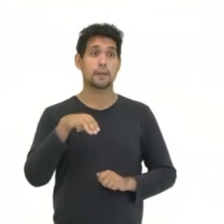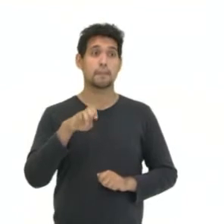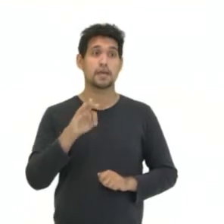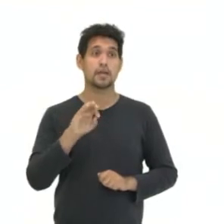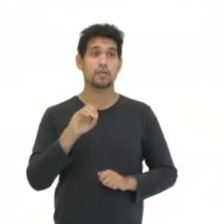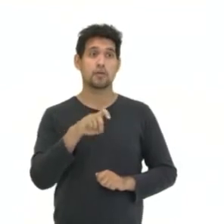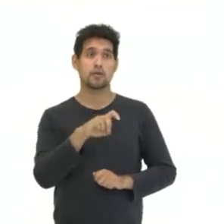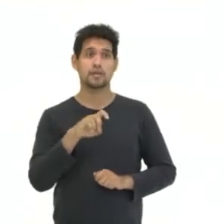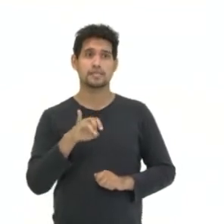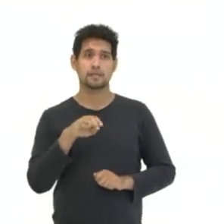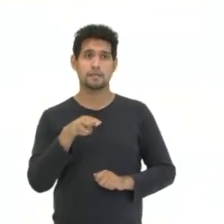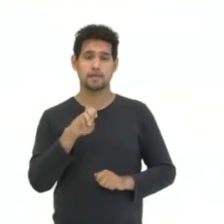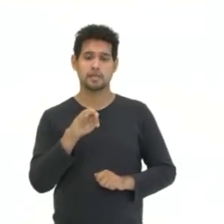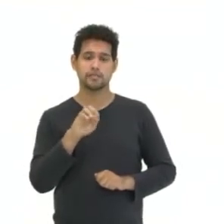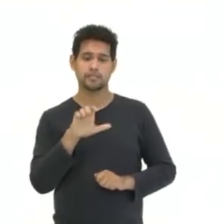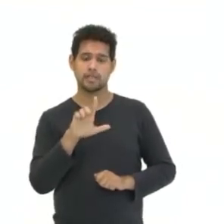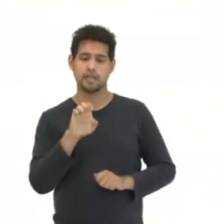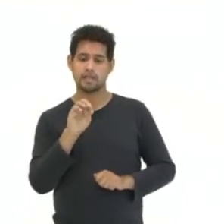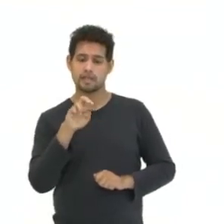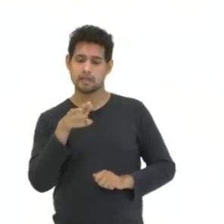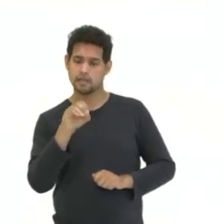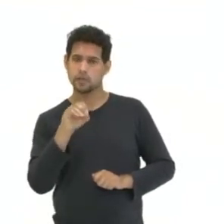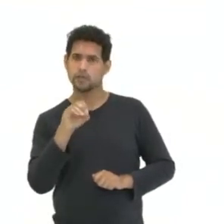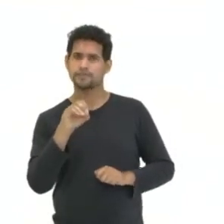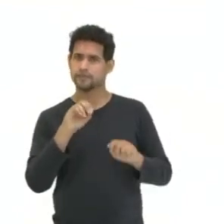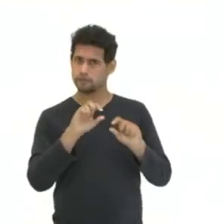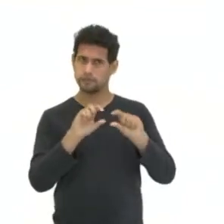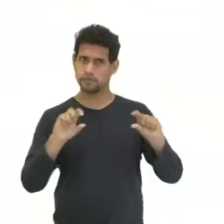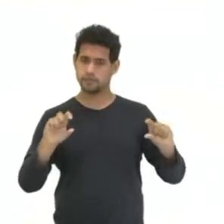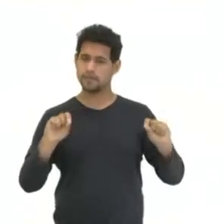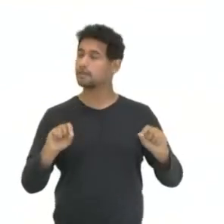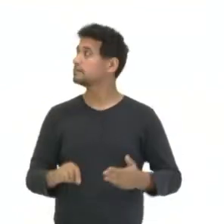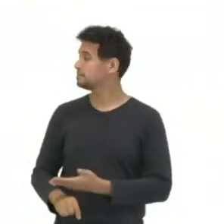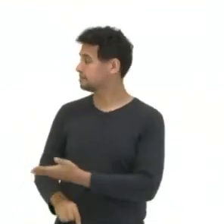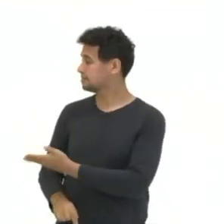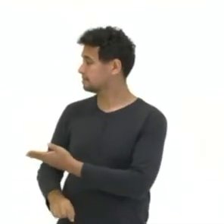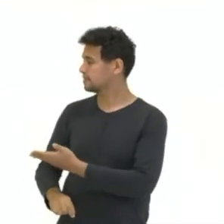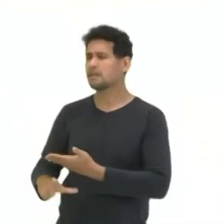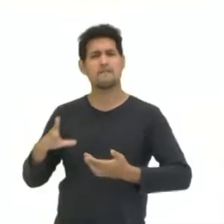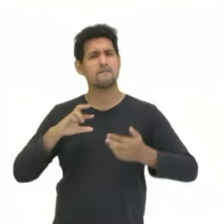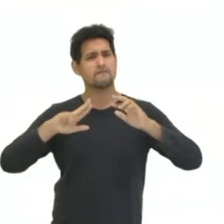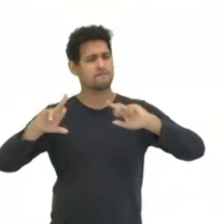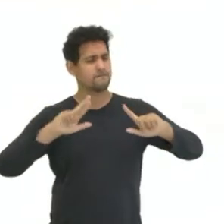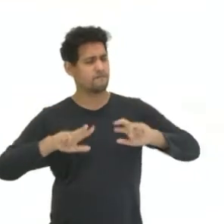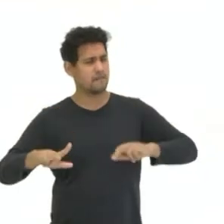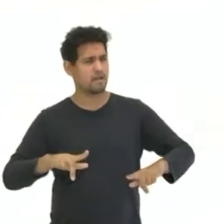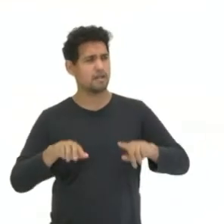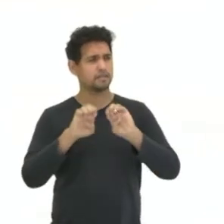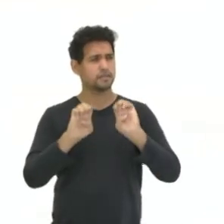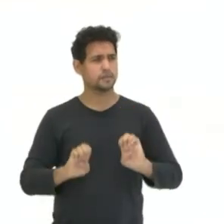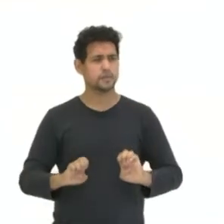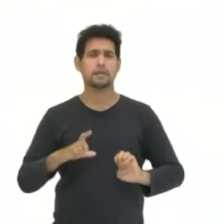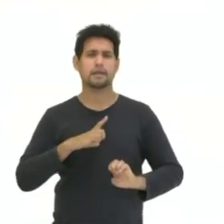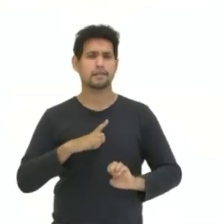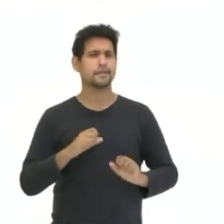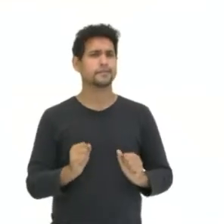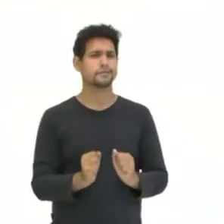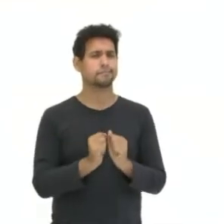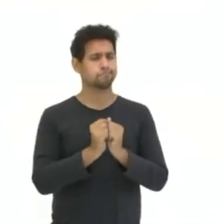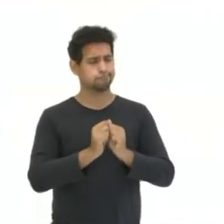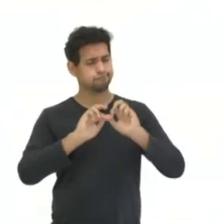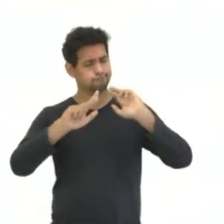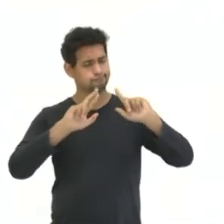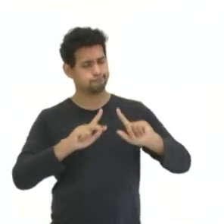metoximetiletano. Então, são várias estruturas possíveis para este conjunto